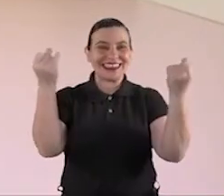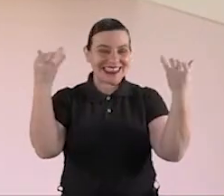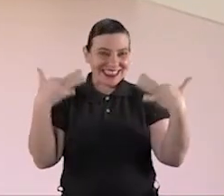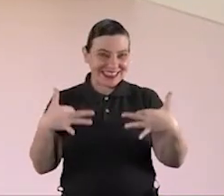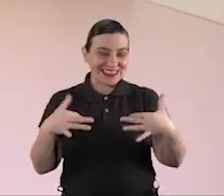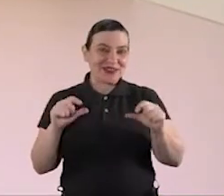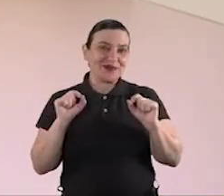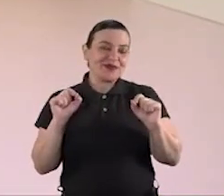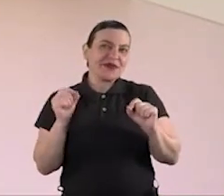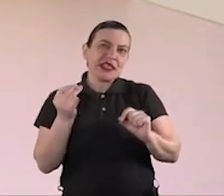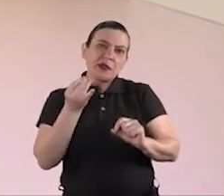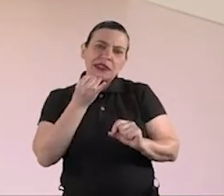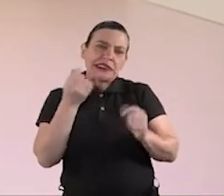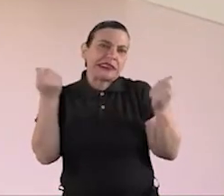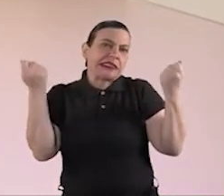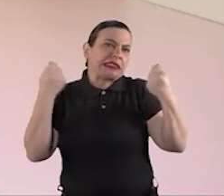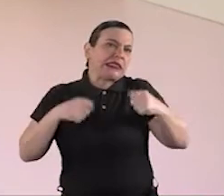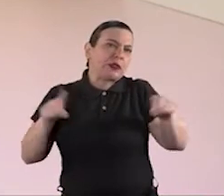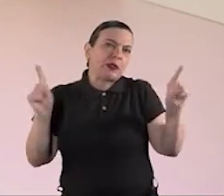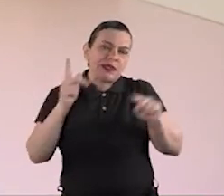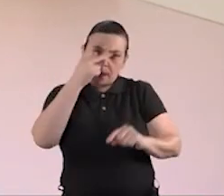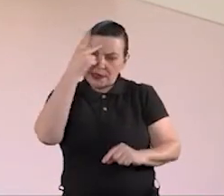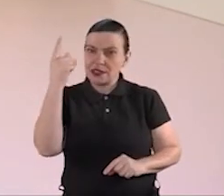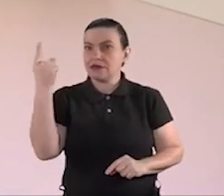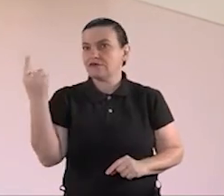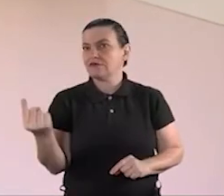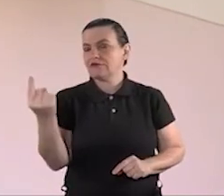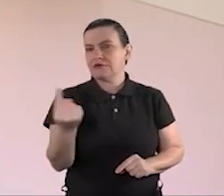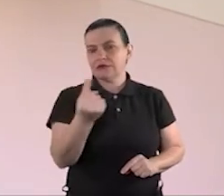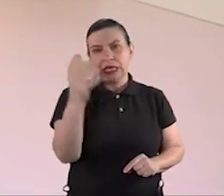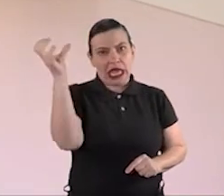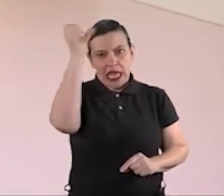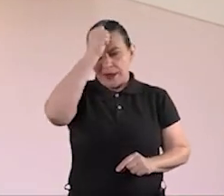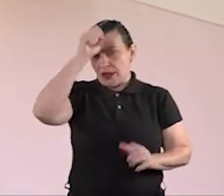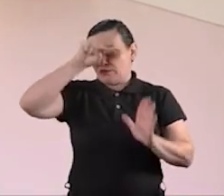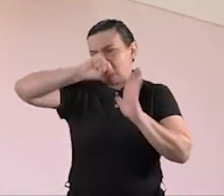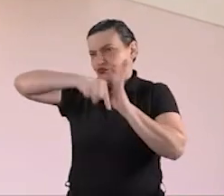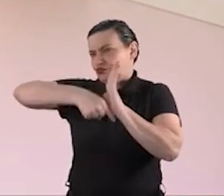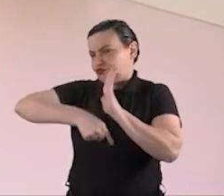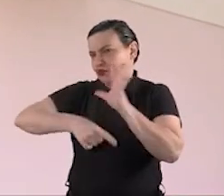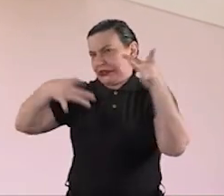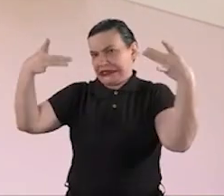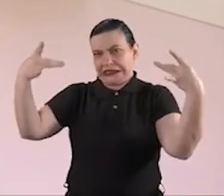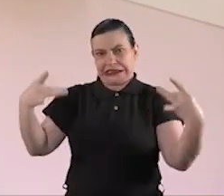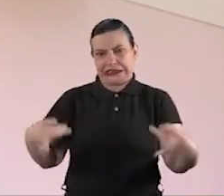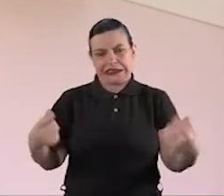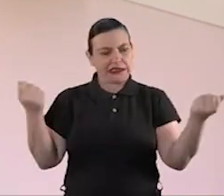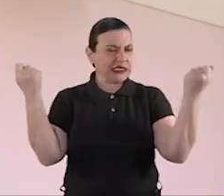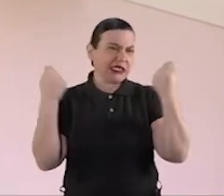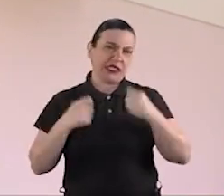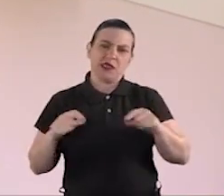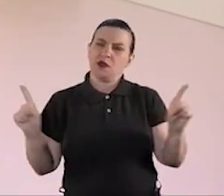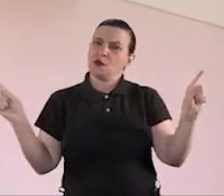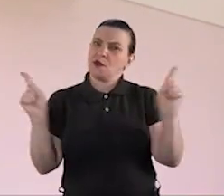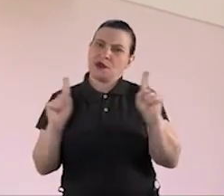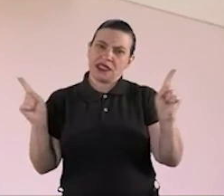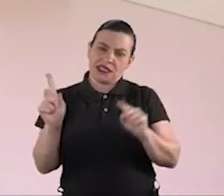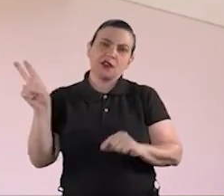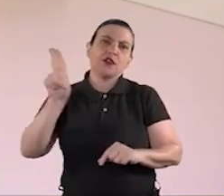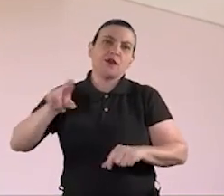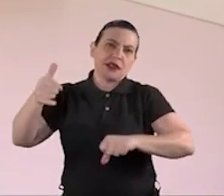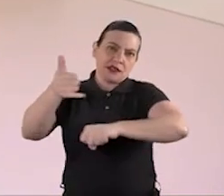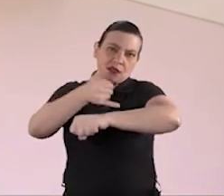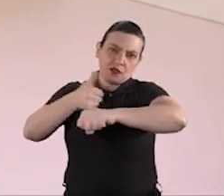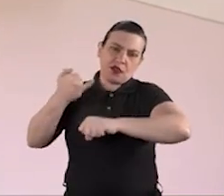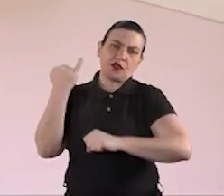que realmente não sinto que seja necessário para cada pessoa ter esse conhecimento aprofundado de química para ser capaz de usar os